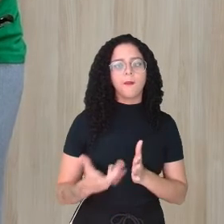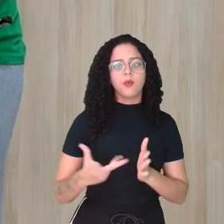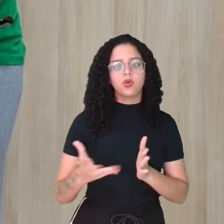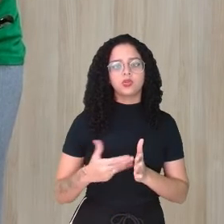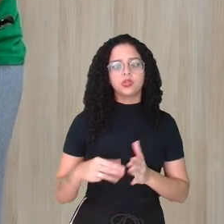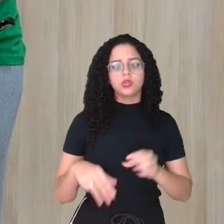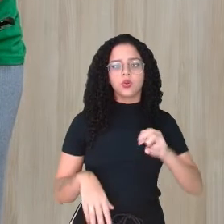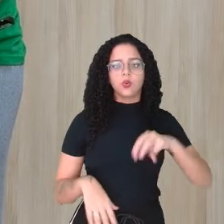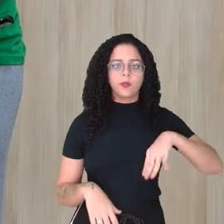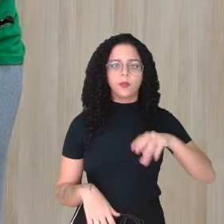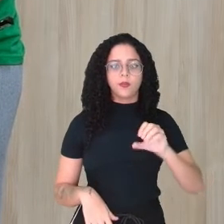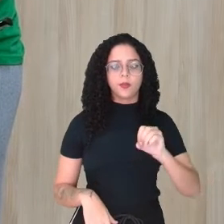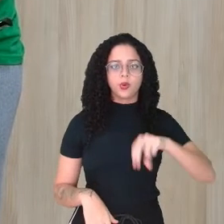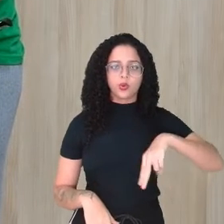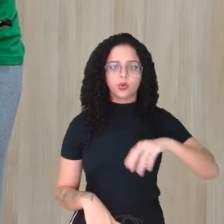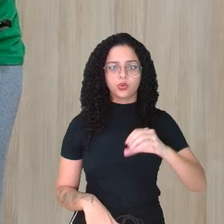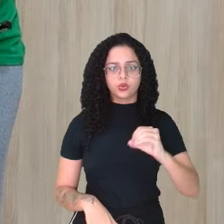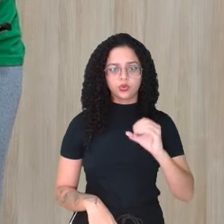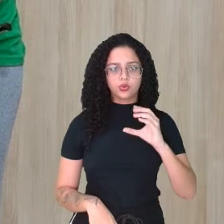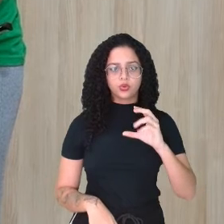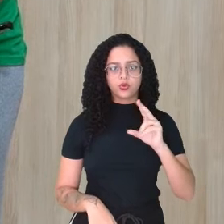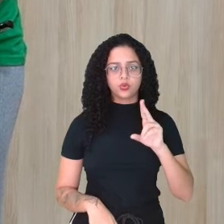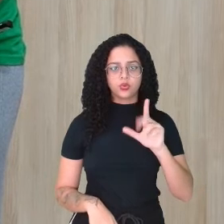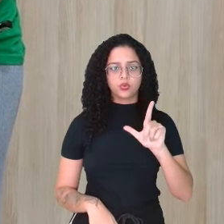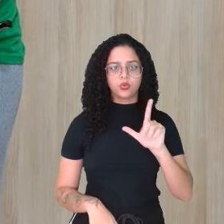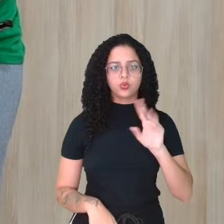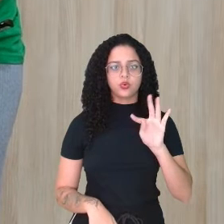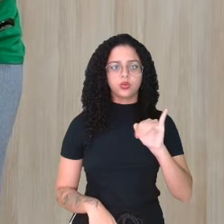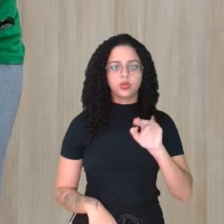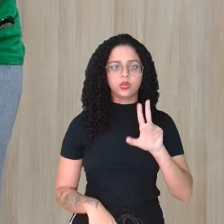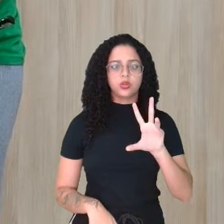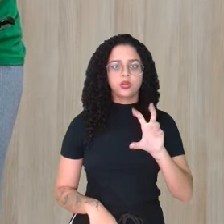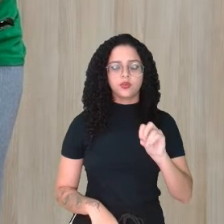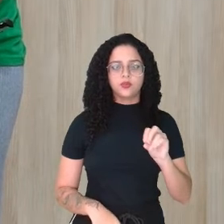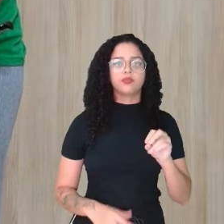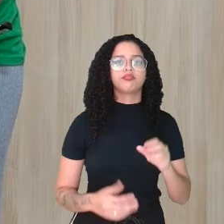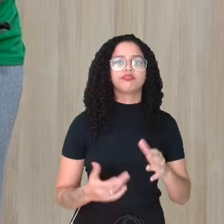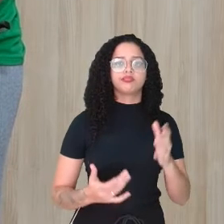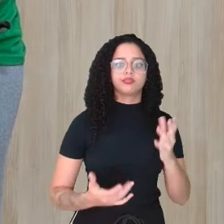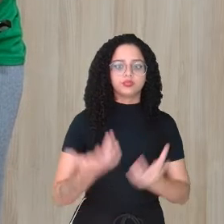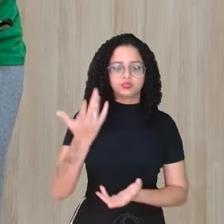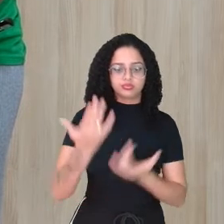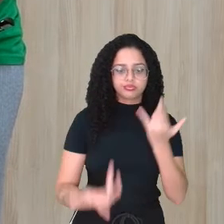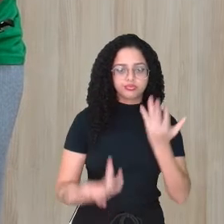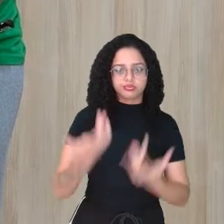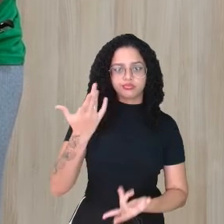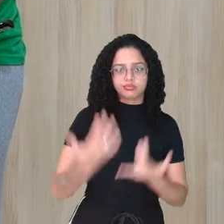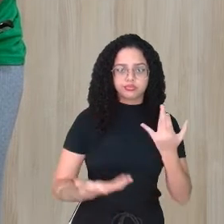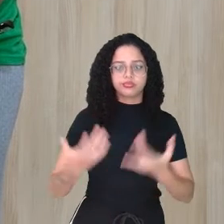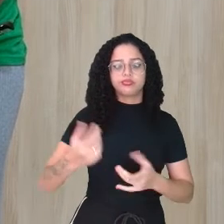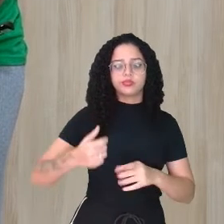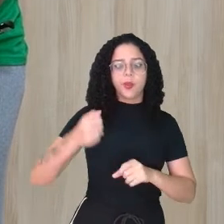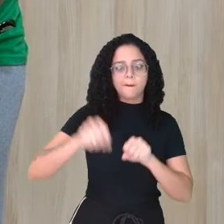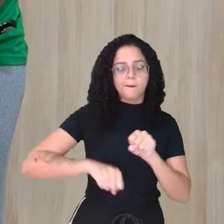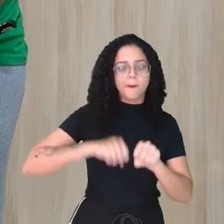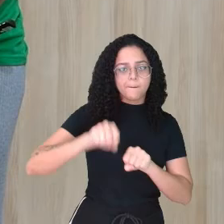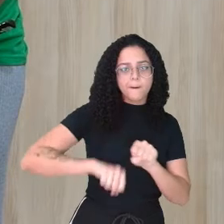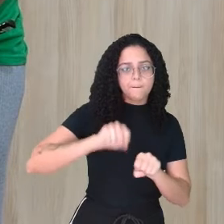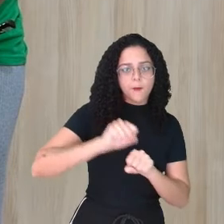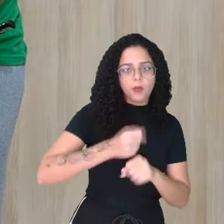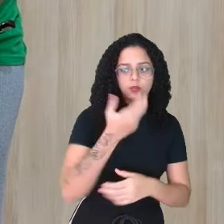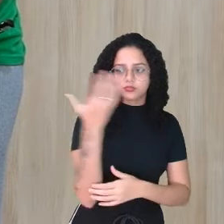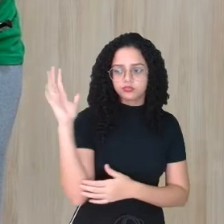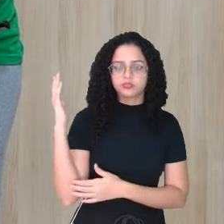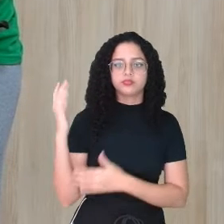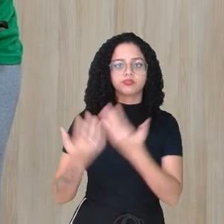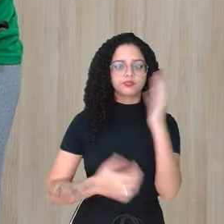do monocultivo, o desmatamento, né? As Isso. queimadas, tudo isso é consequência desse modelo de